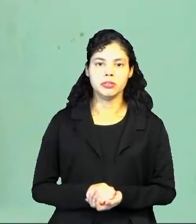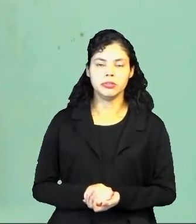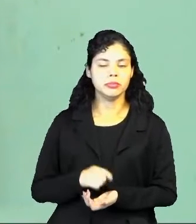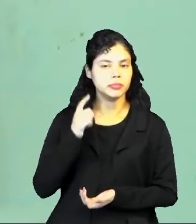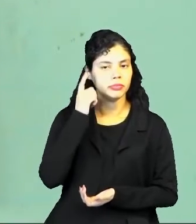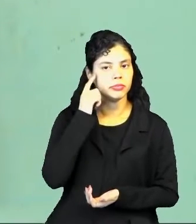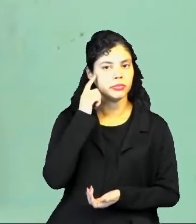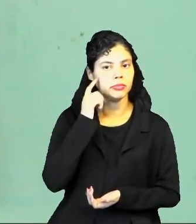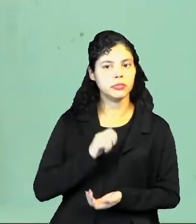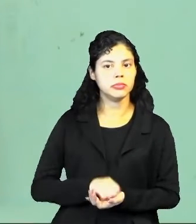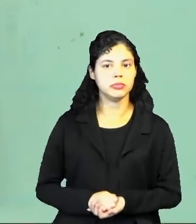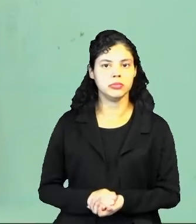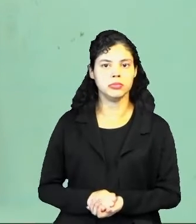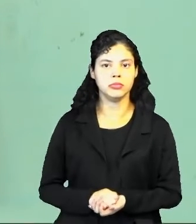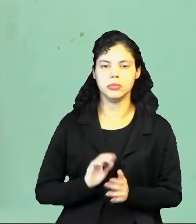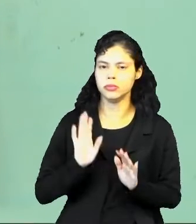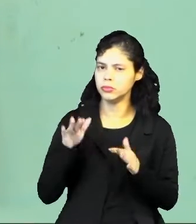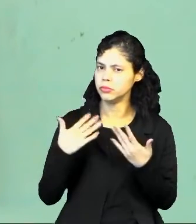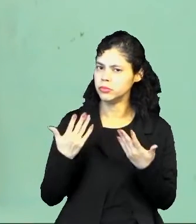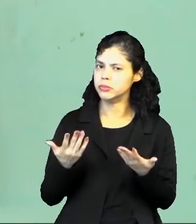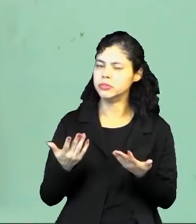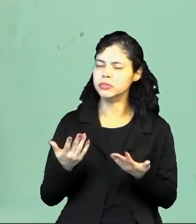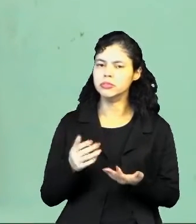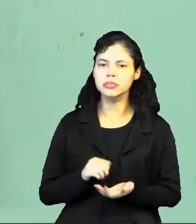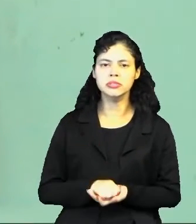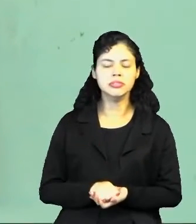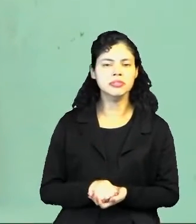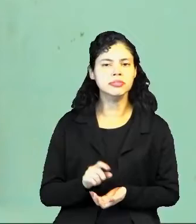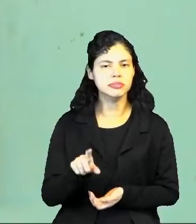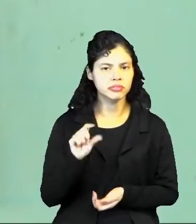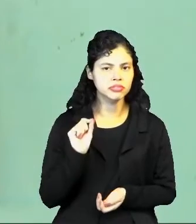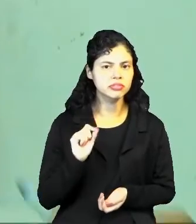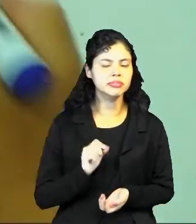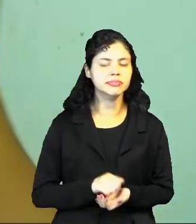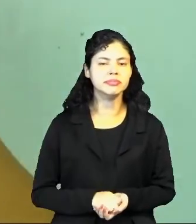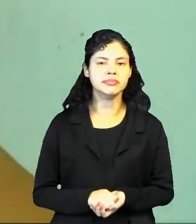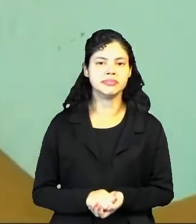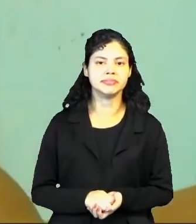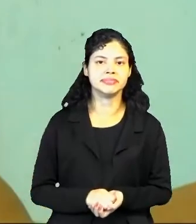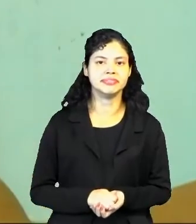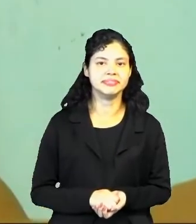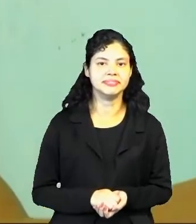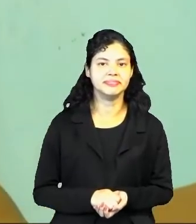Já pensaram um pouquinho qual seria a alternativa?